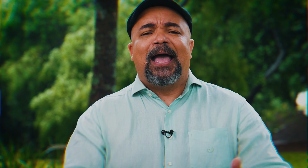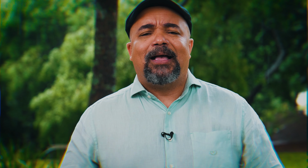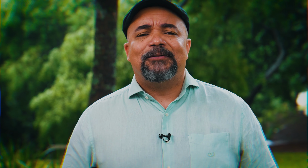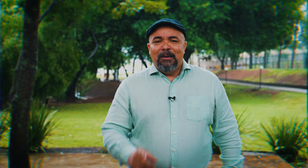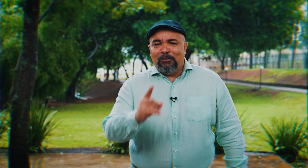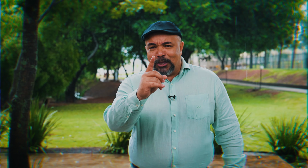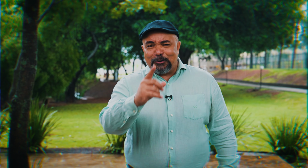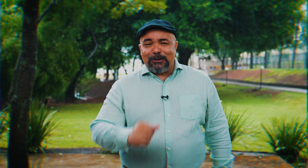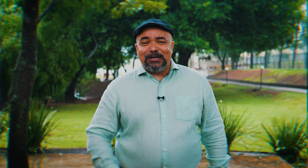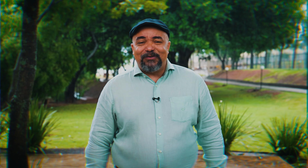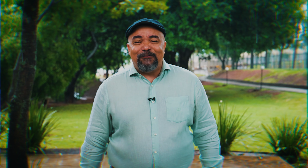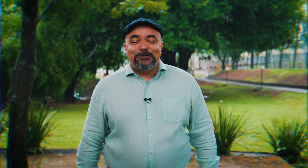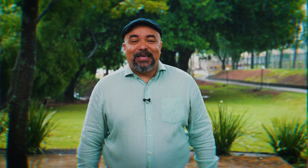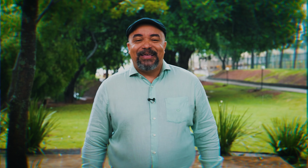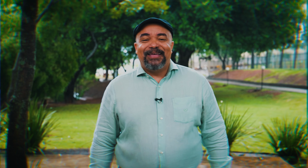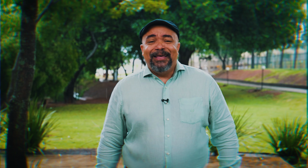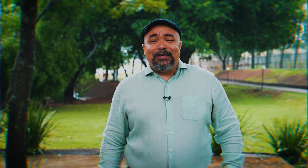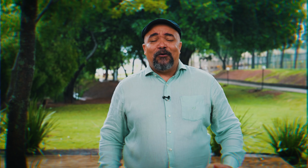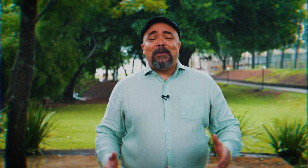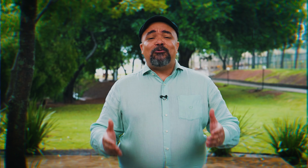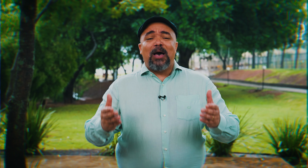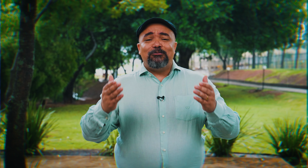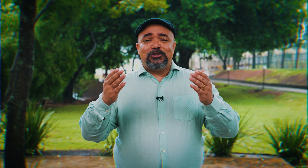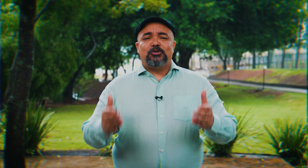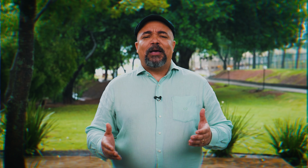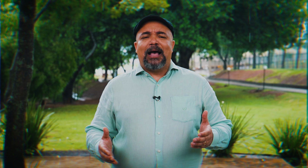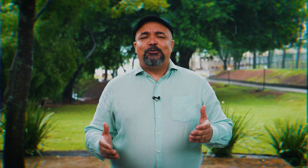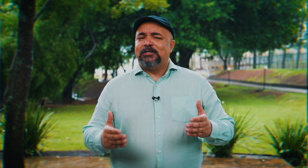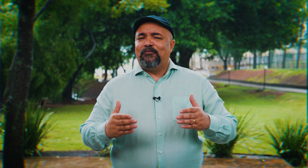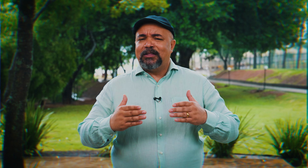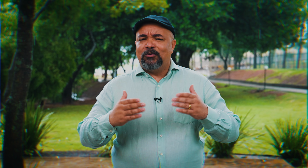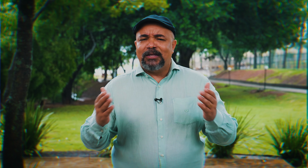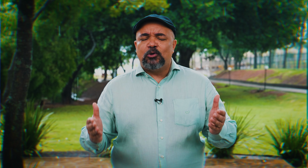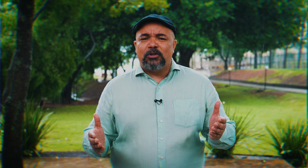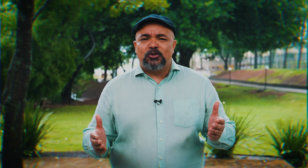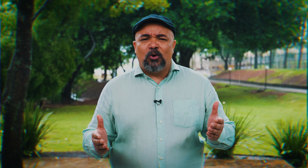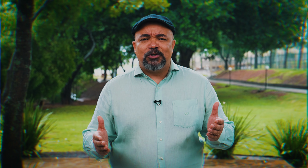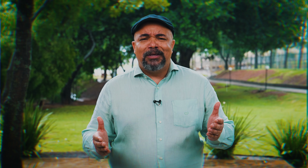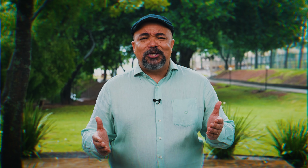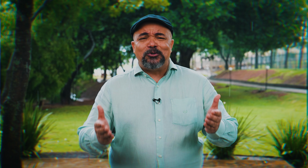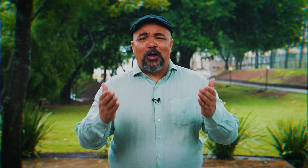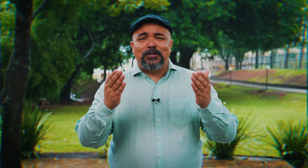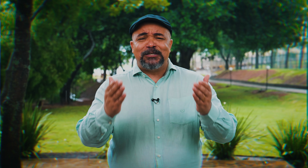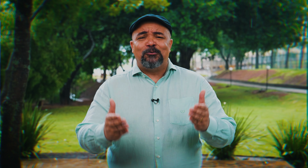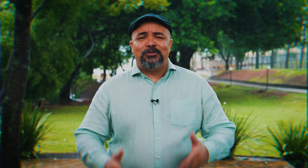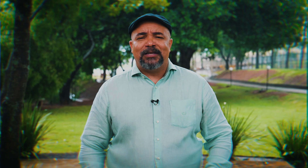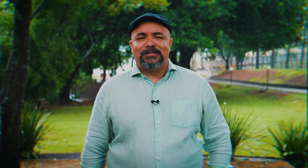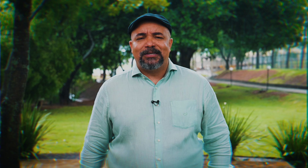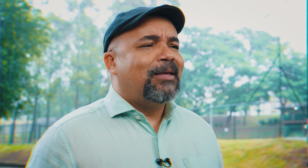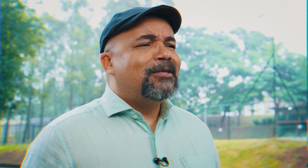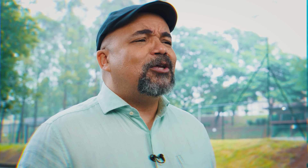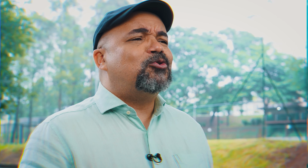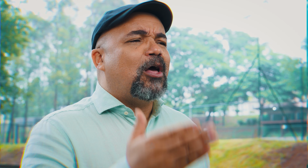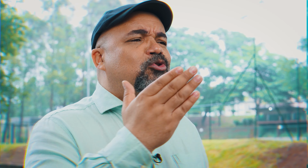da terra. Portanto, eu quero desafiar você, que foi perdoado dos seus pecados, está enfrentando grandes lutas hoje. Tire os olhos das